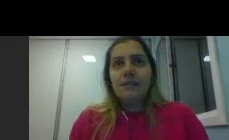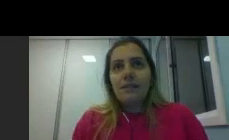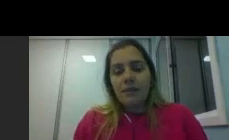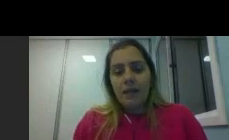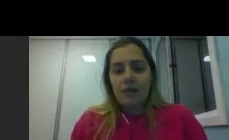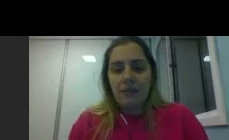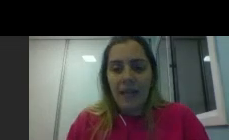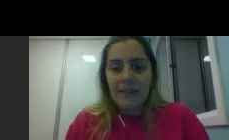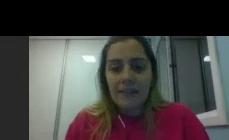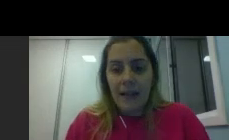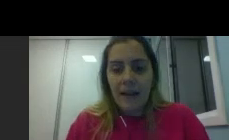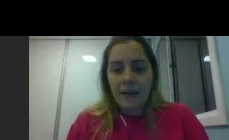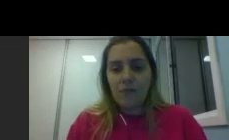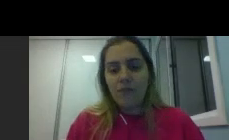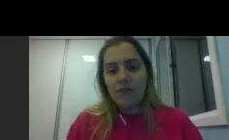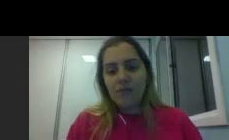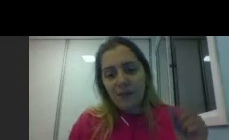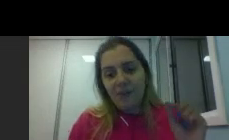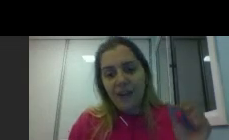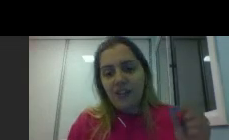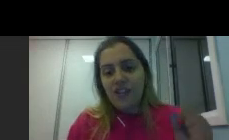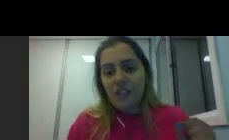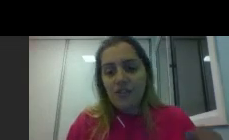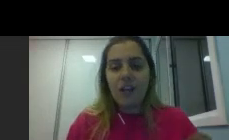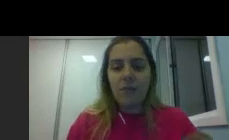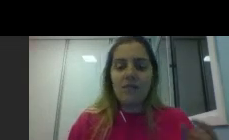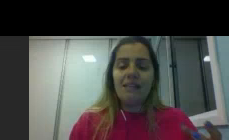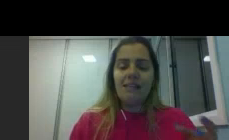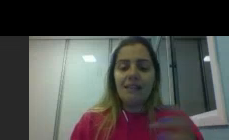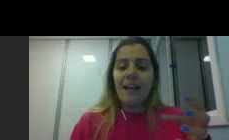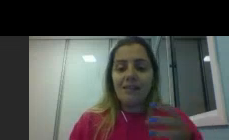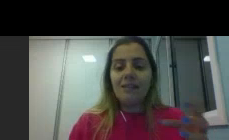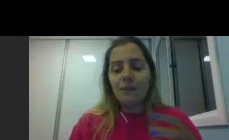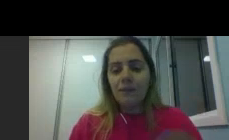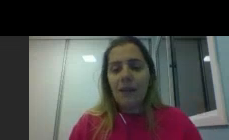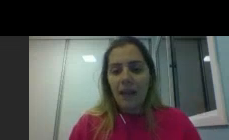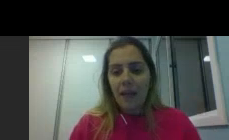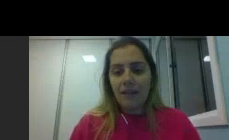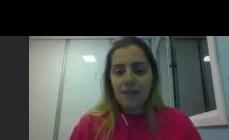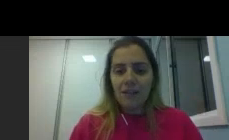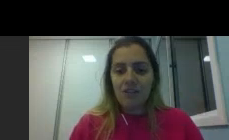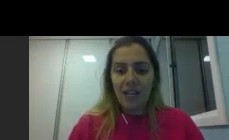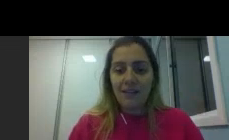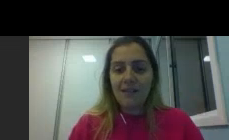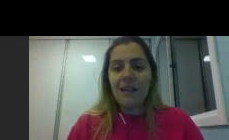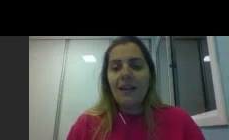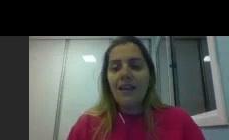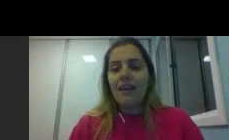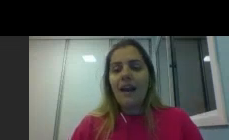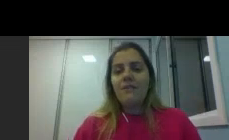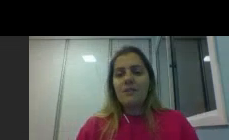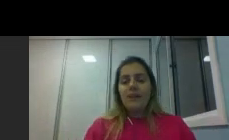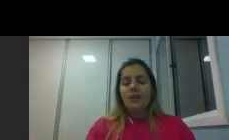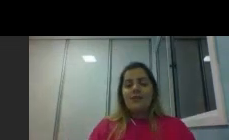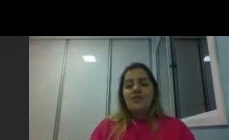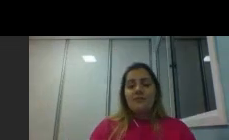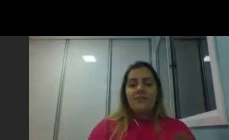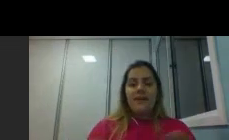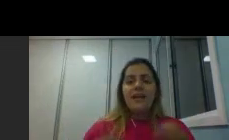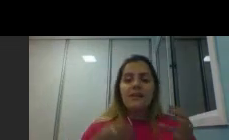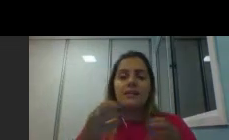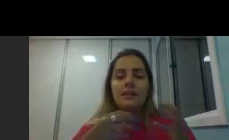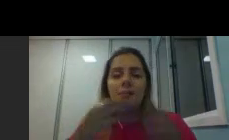uma alteração que acontece, tá? É como se fosse um defeitinho, digamos, nessa interação entre esses genes, e que aí você